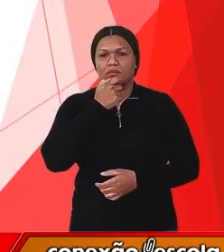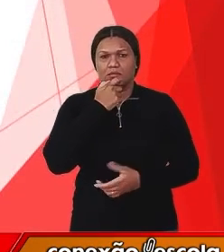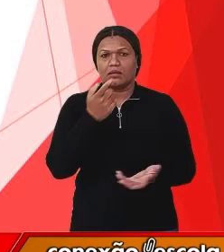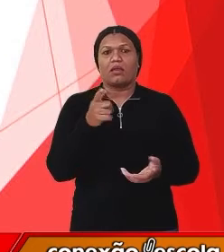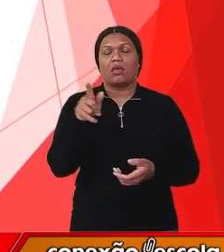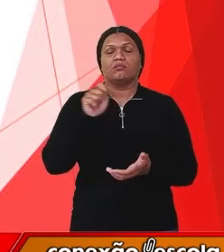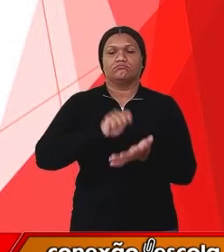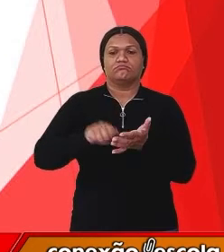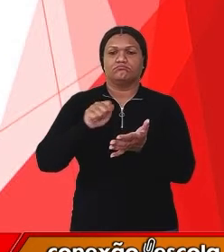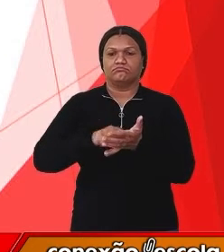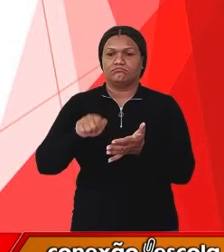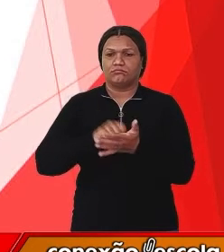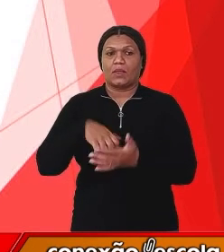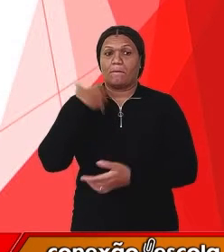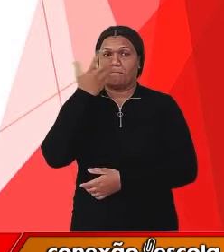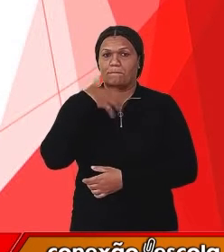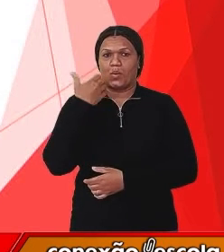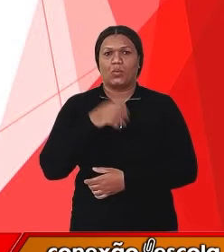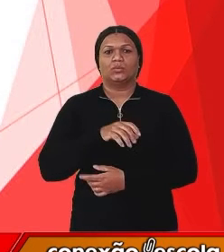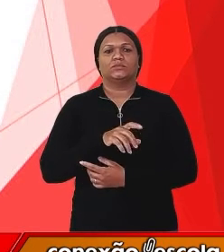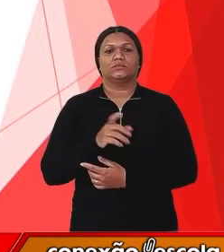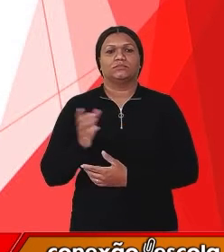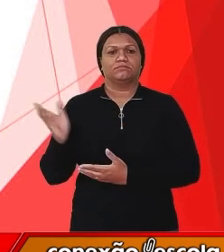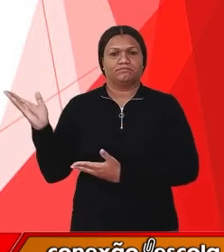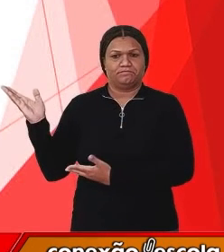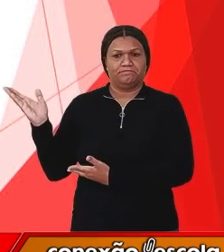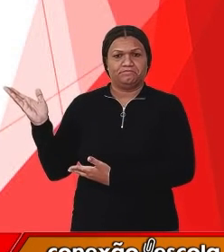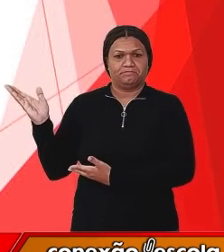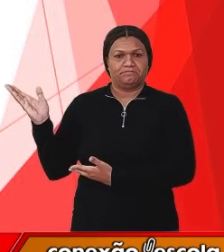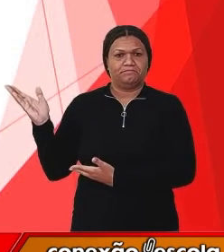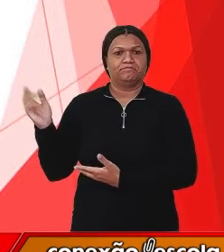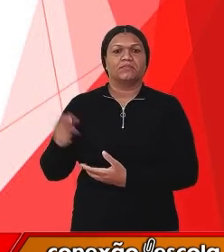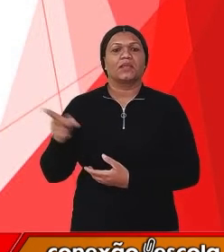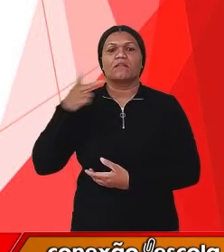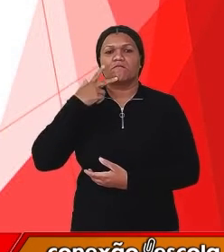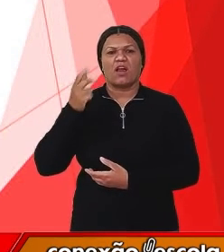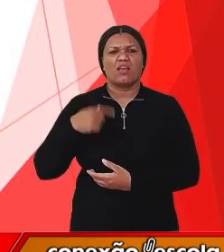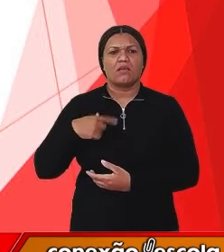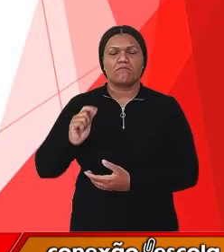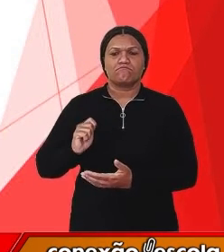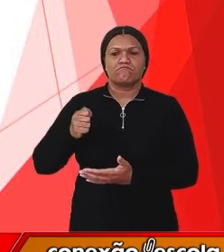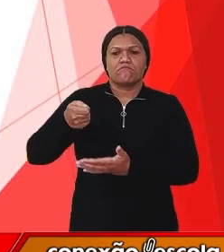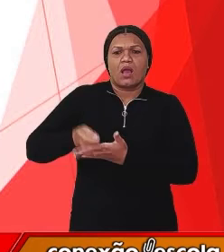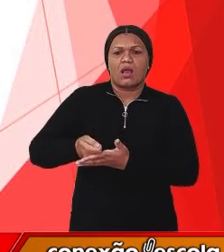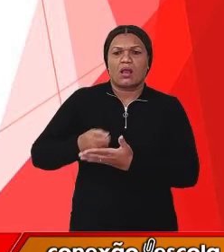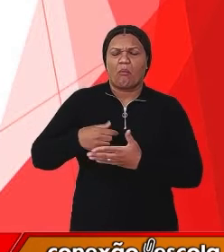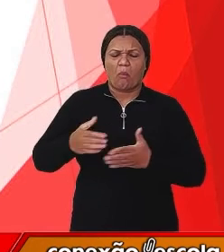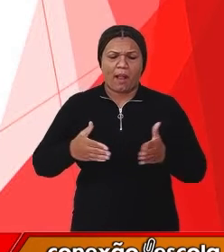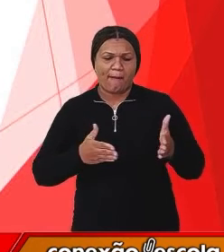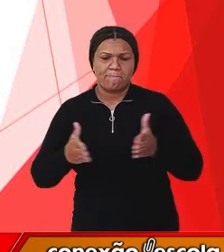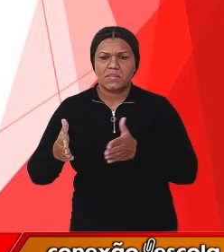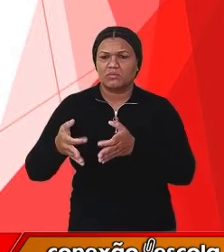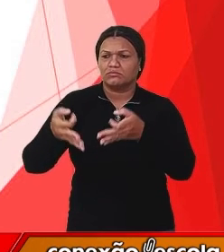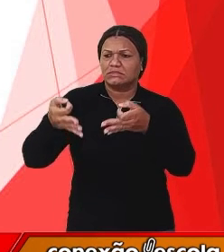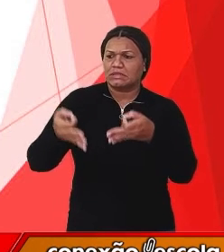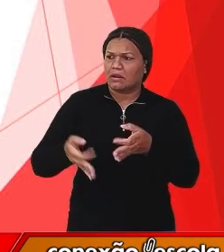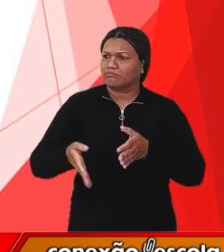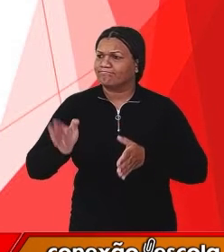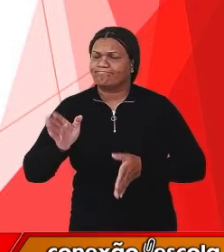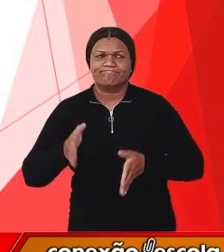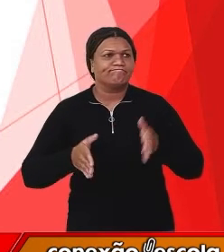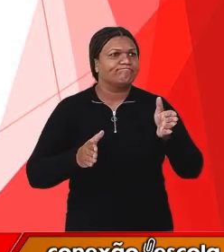London. Ele diz: estou vagando, dando umas voltas sem direção.